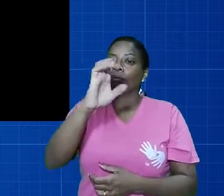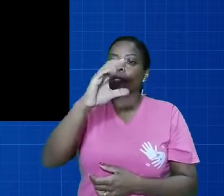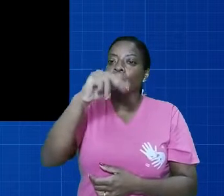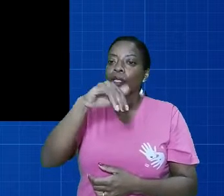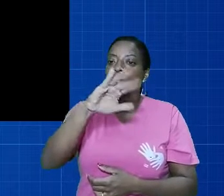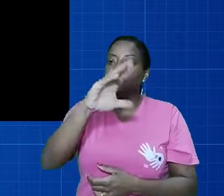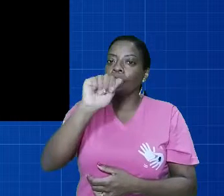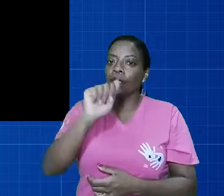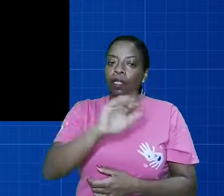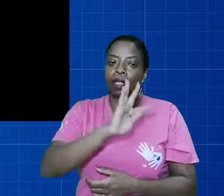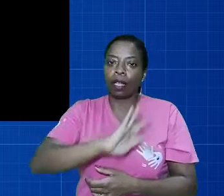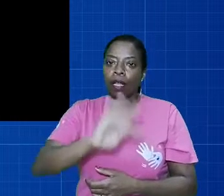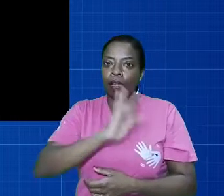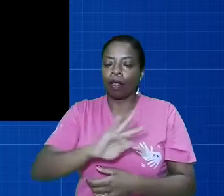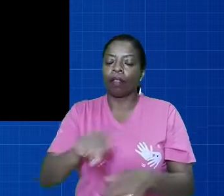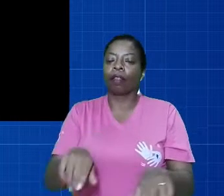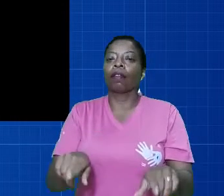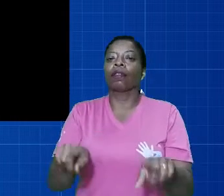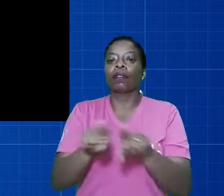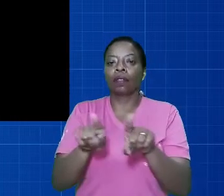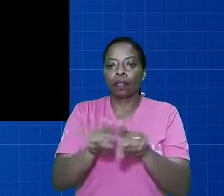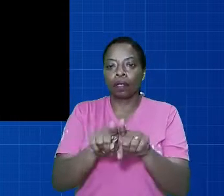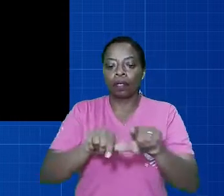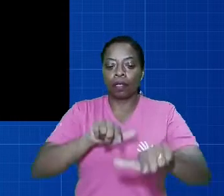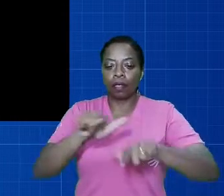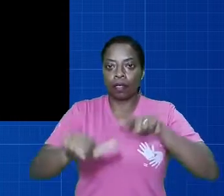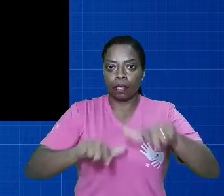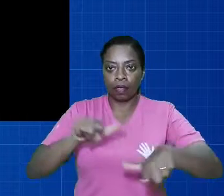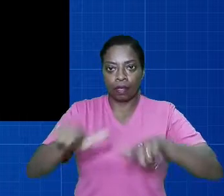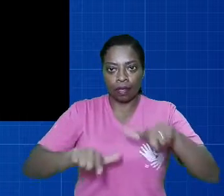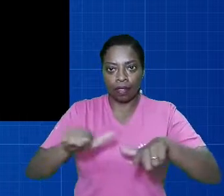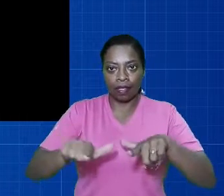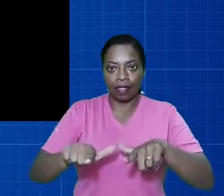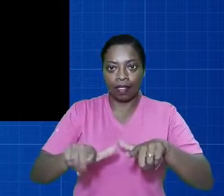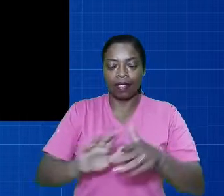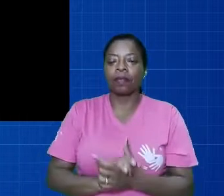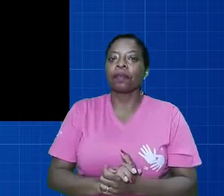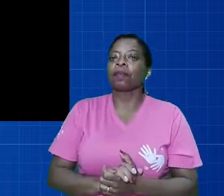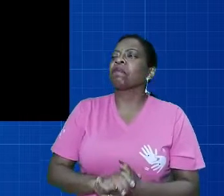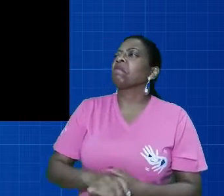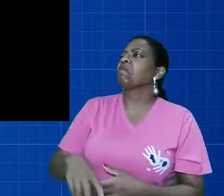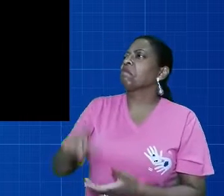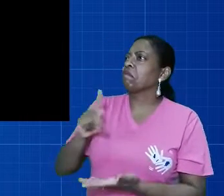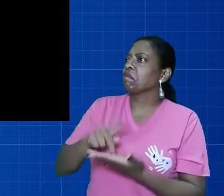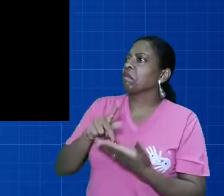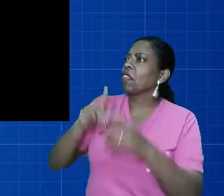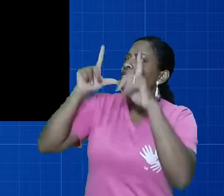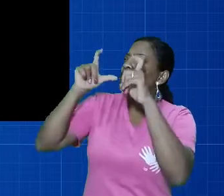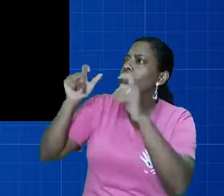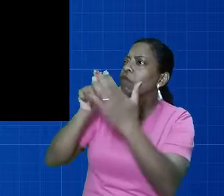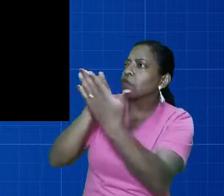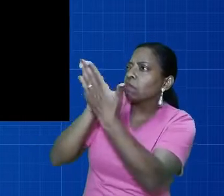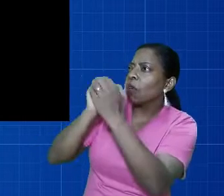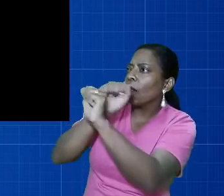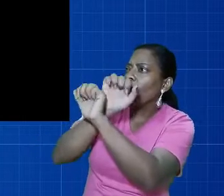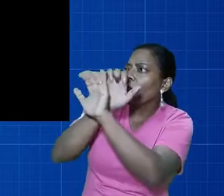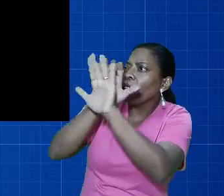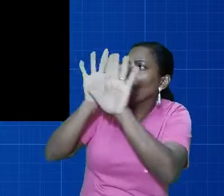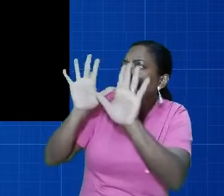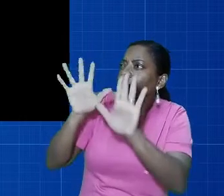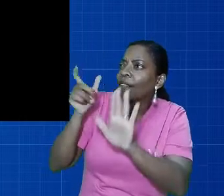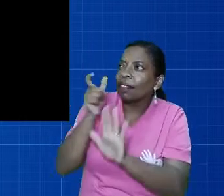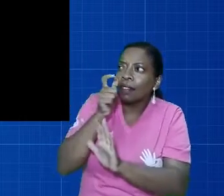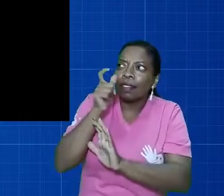porque são E ali espaços. na foto dá exatamente para perceber essa questão que Exatamente.